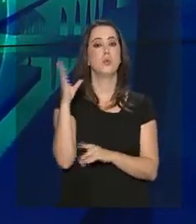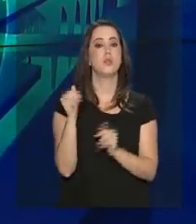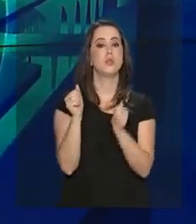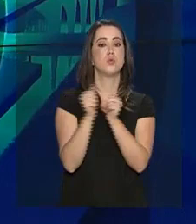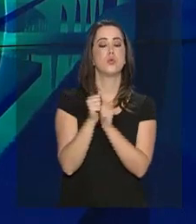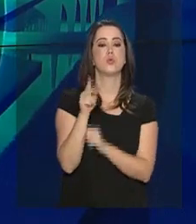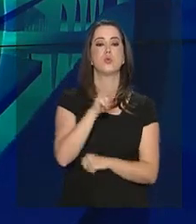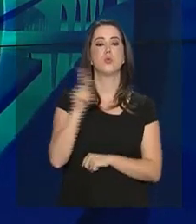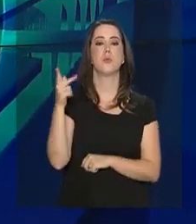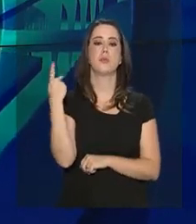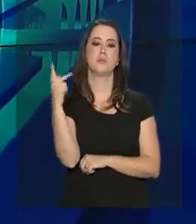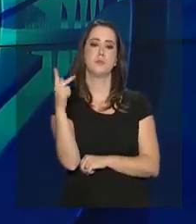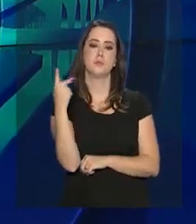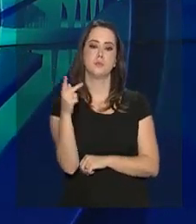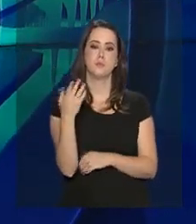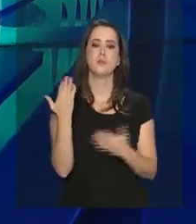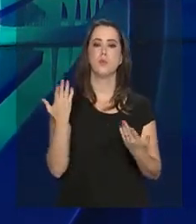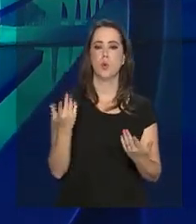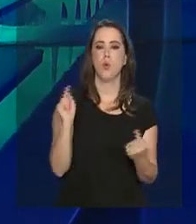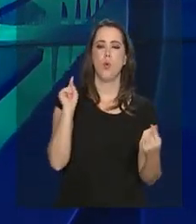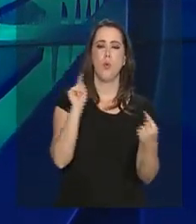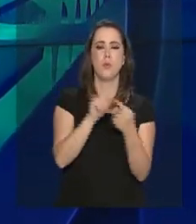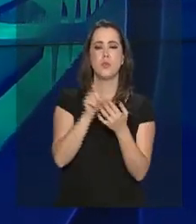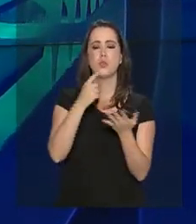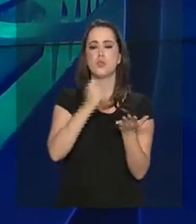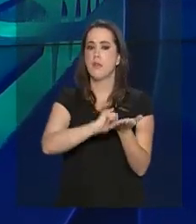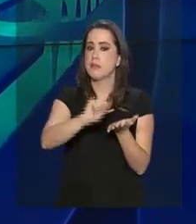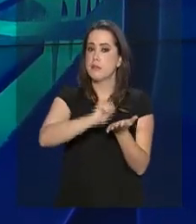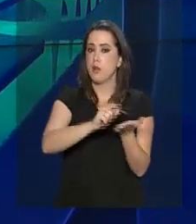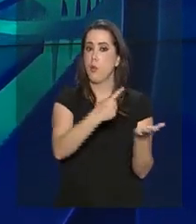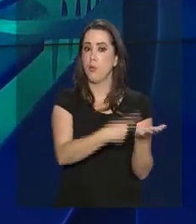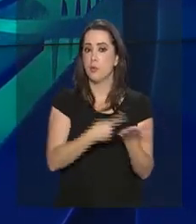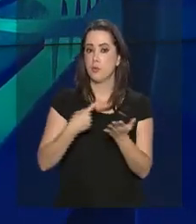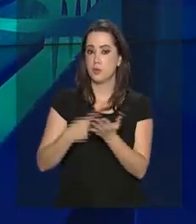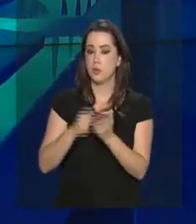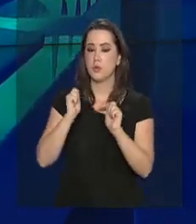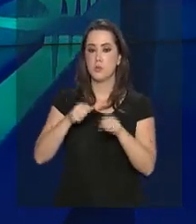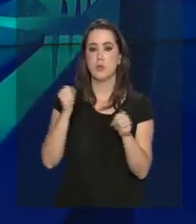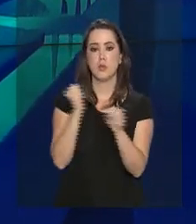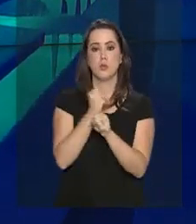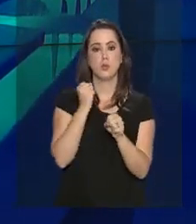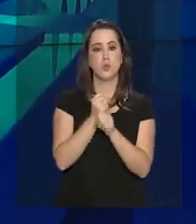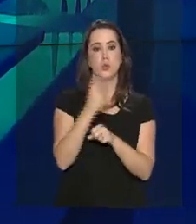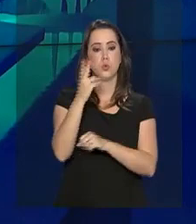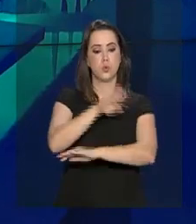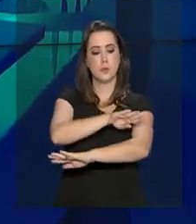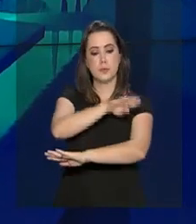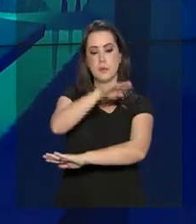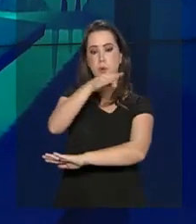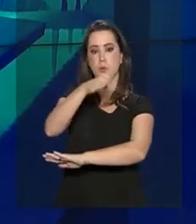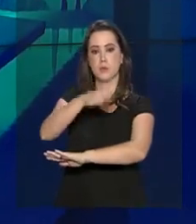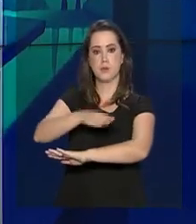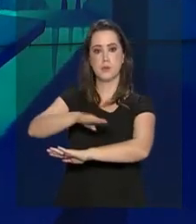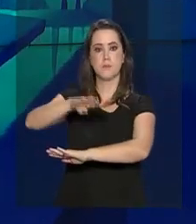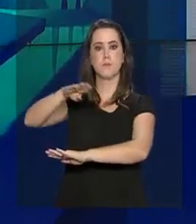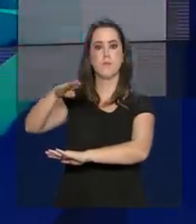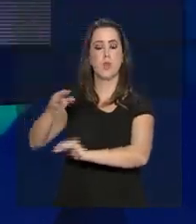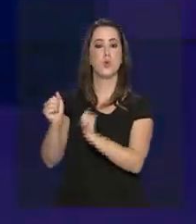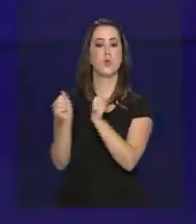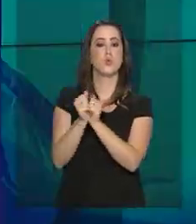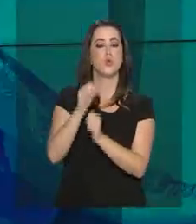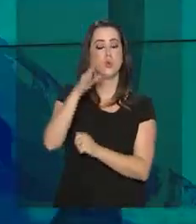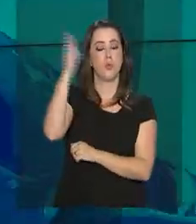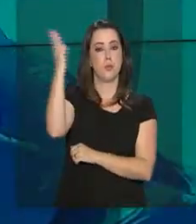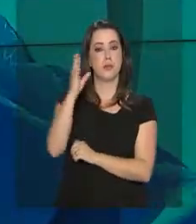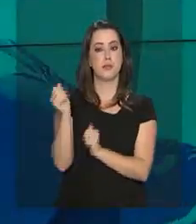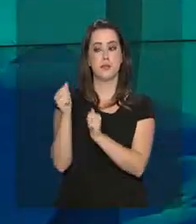presidente do paraguai mário abdo bonitas para assinar declaração que vai possibilitar a construção de duas pontes entre brasil eo país